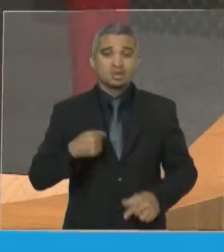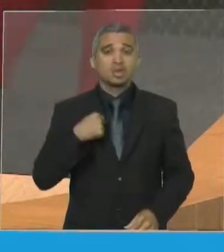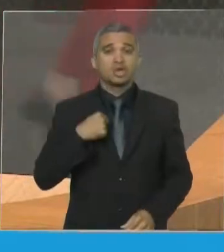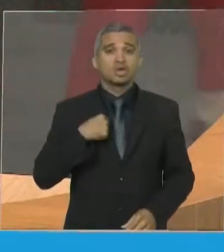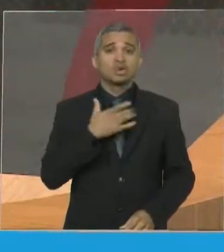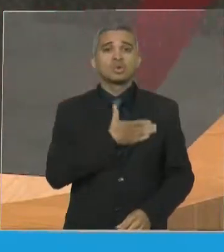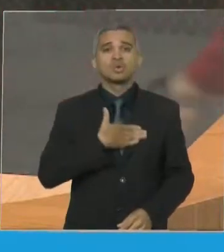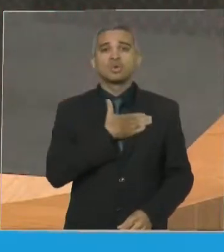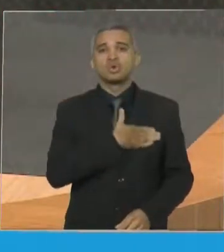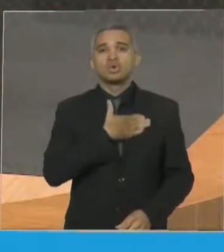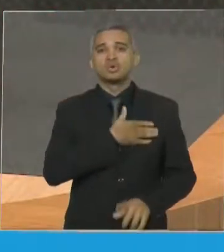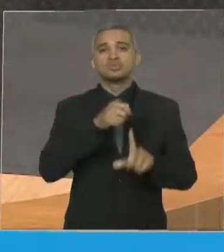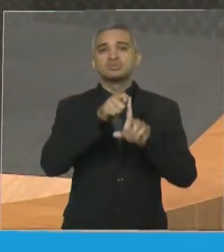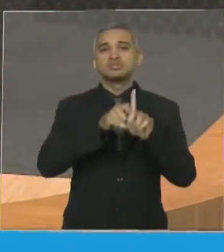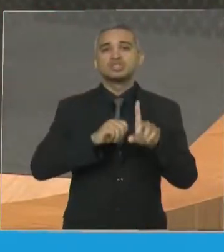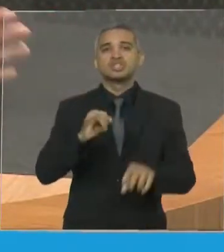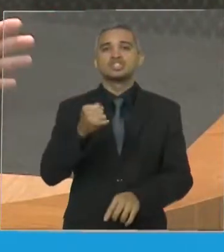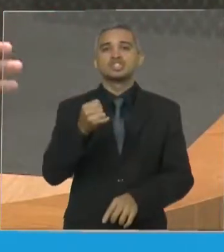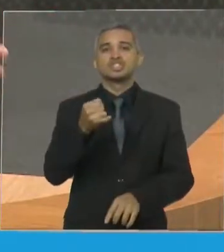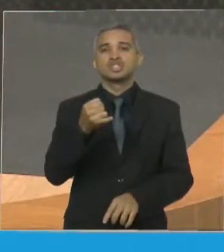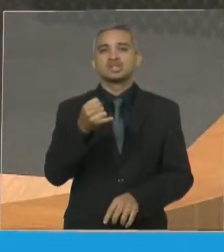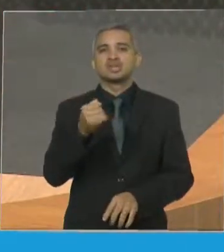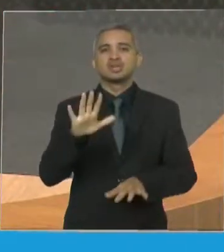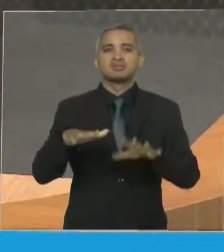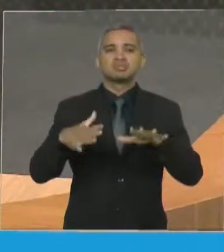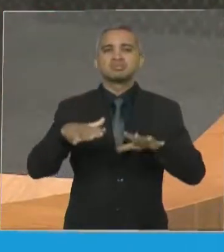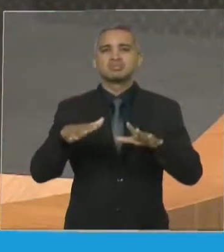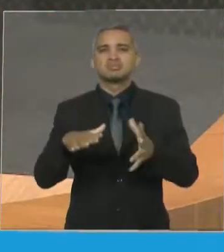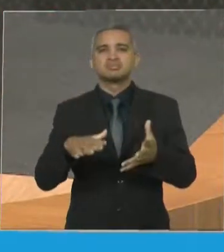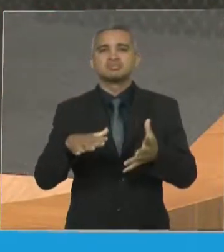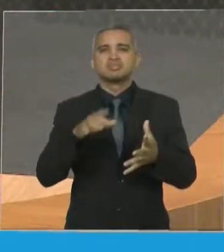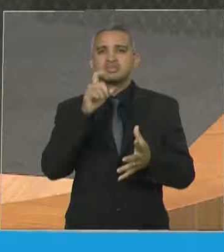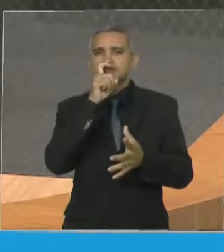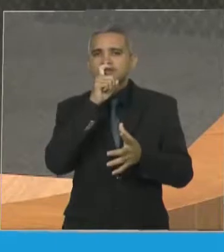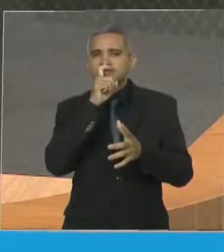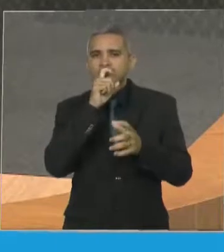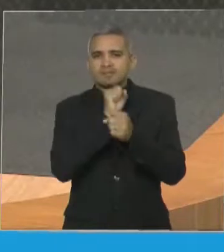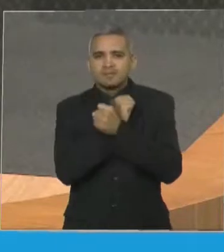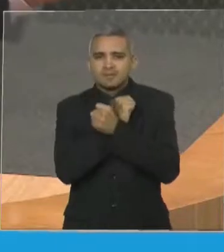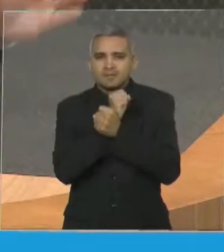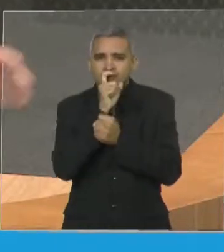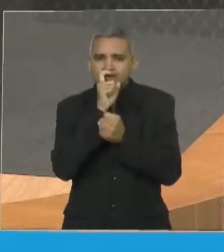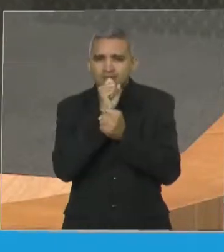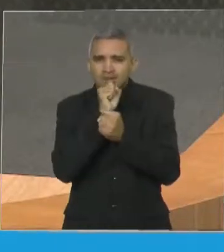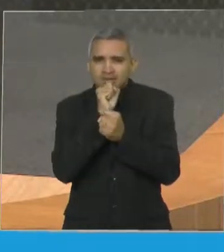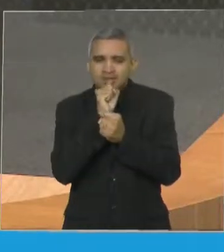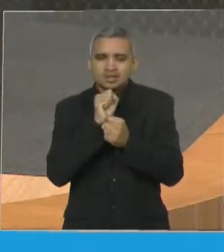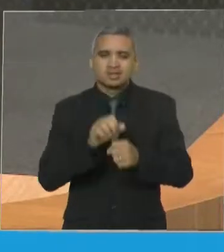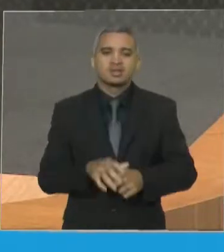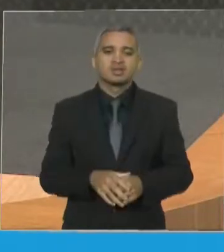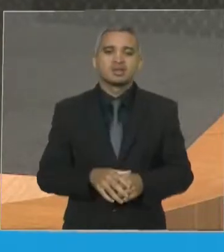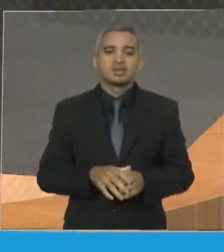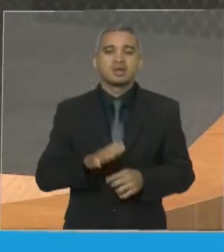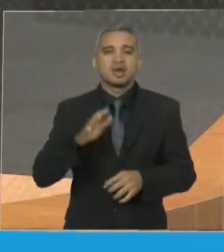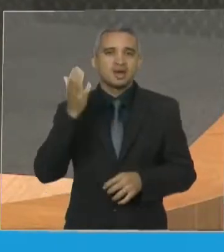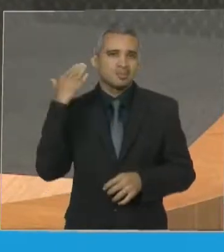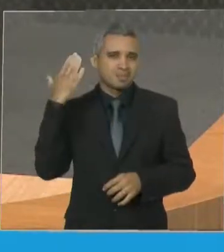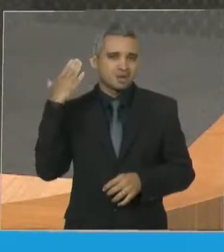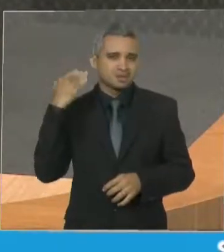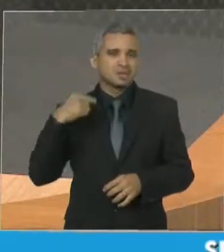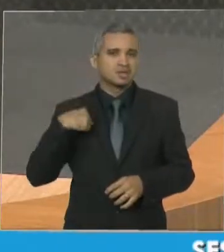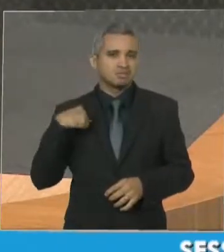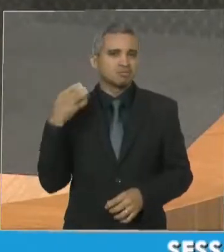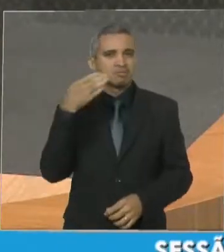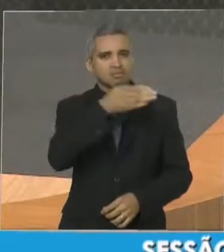inverno, mas a temperatura chega em torno de 9 a 16 graus. Né? Teve uma vez que eu peguei neve lá em Jerusalém. Mas